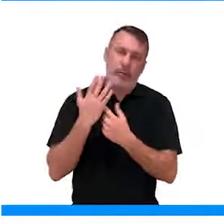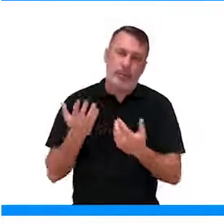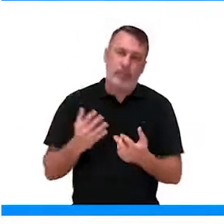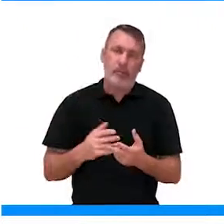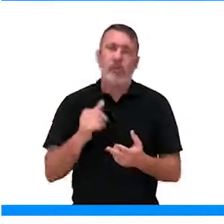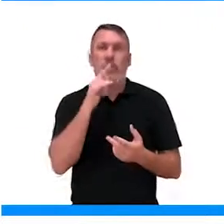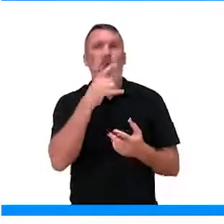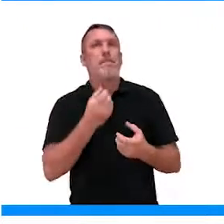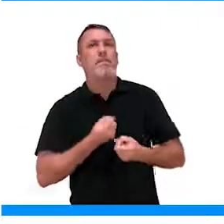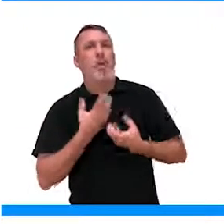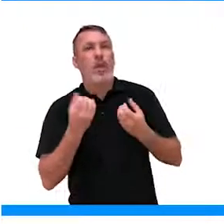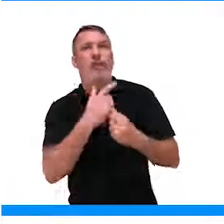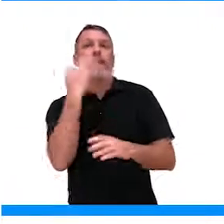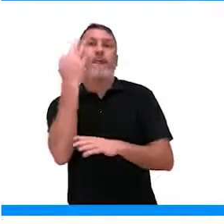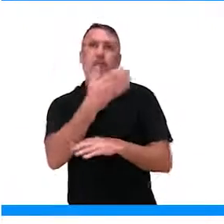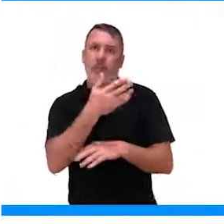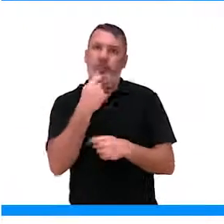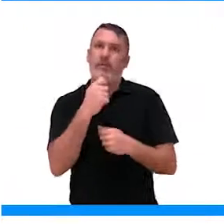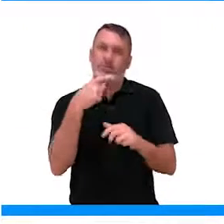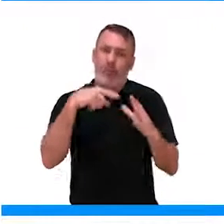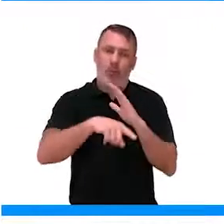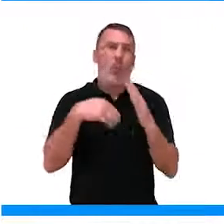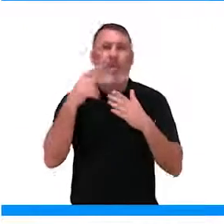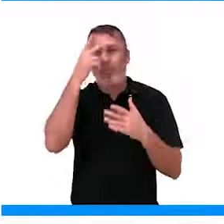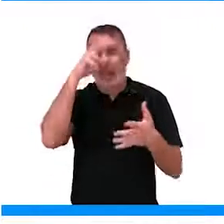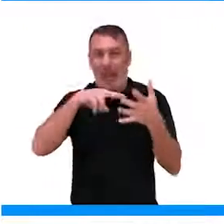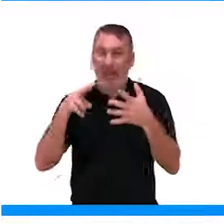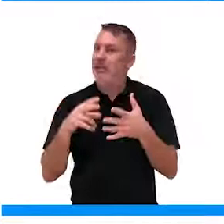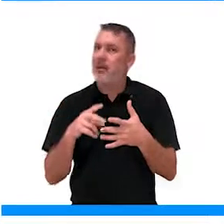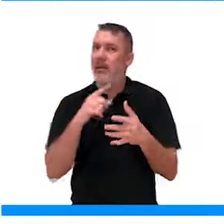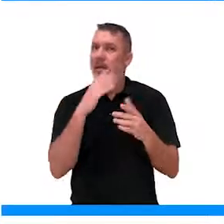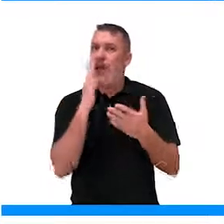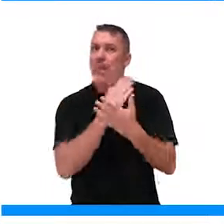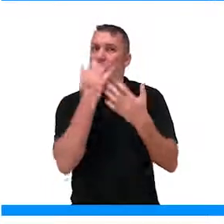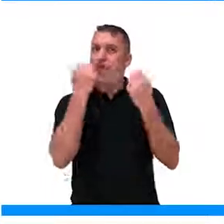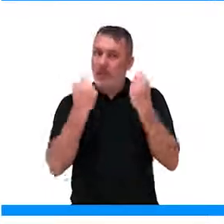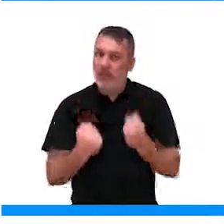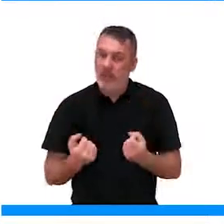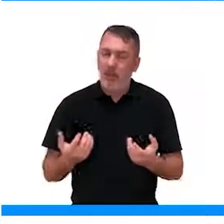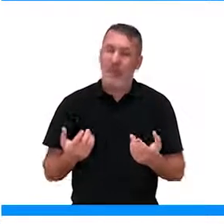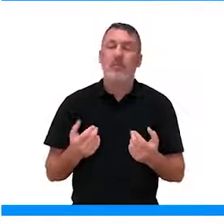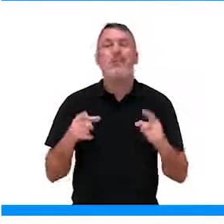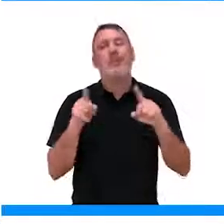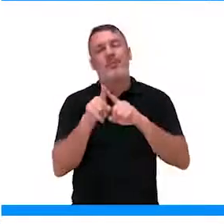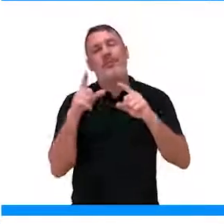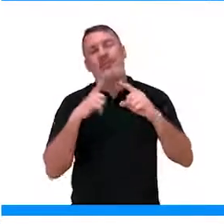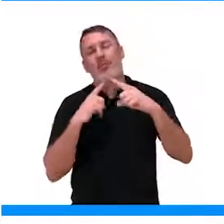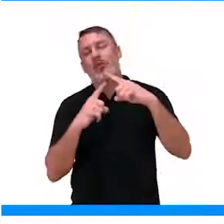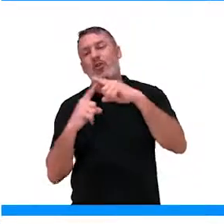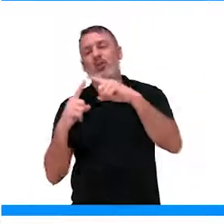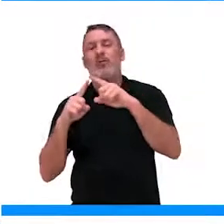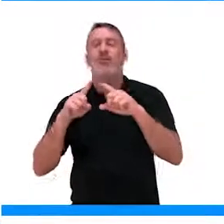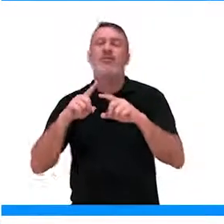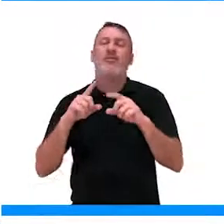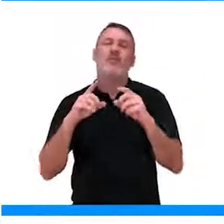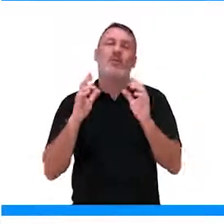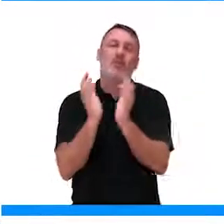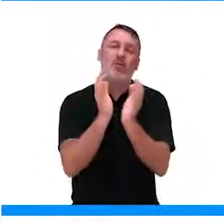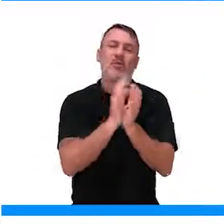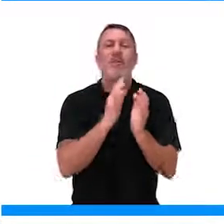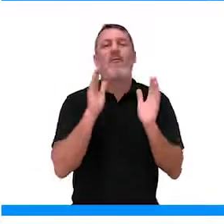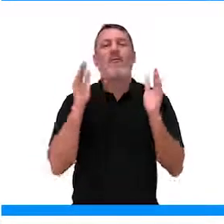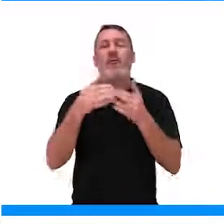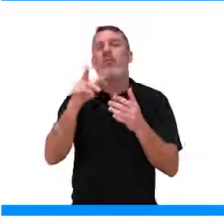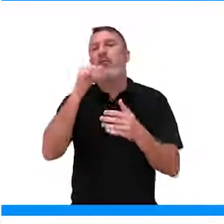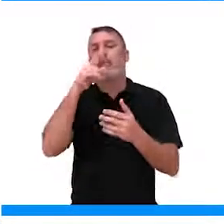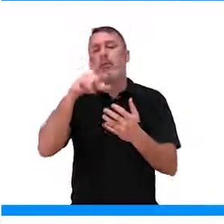né? Poema é um gênero mais comum, todo mundo consegue ler, às vezes interpretar, mas existem gêneros que são muito